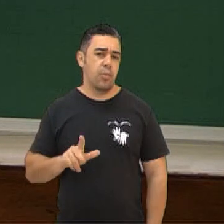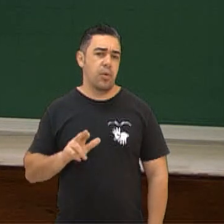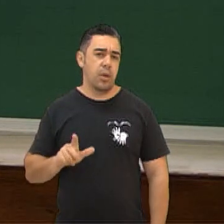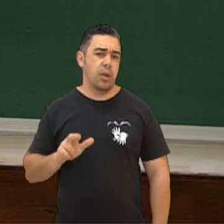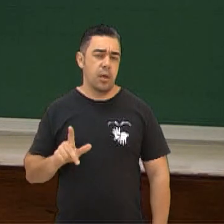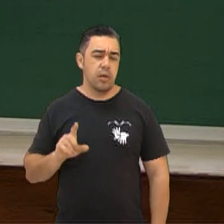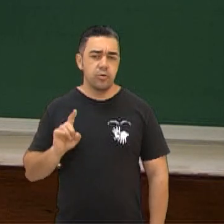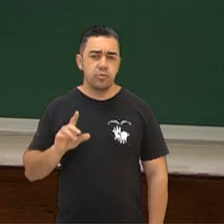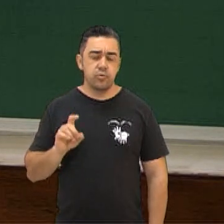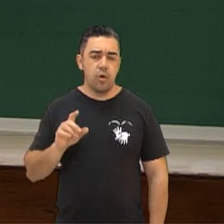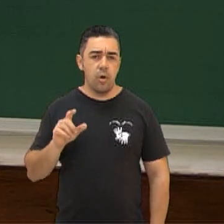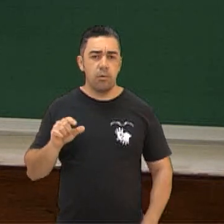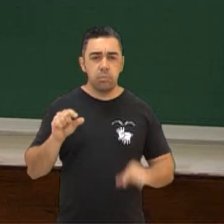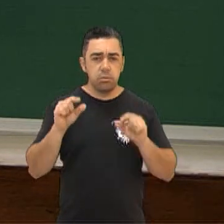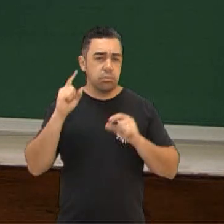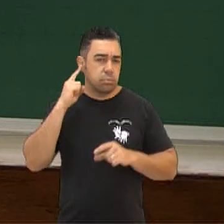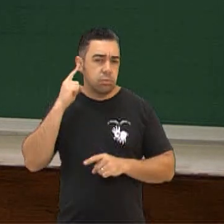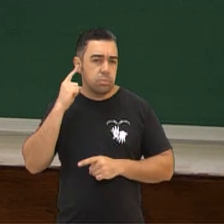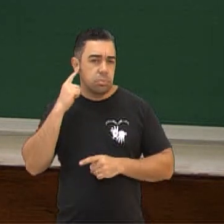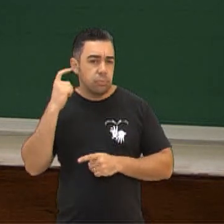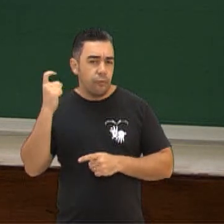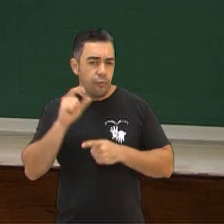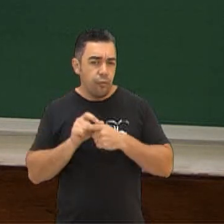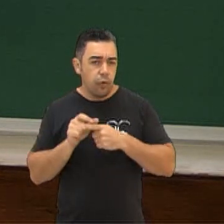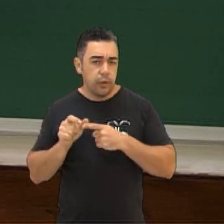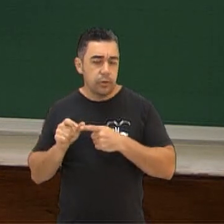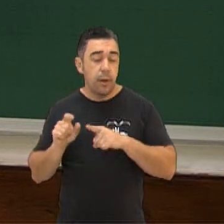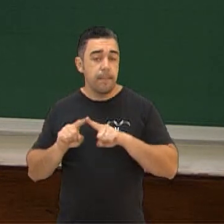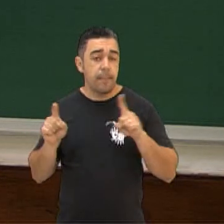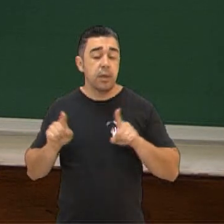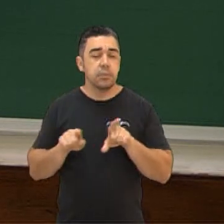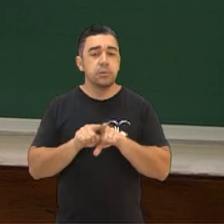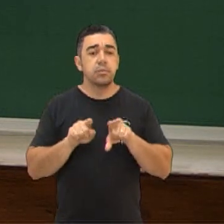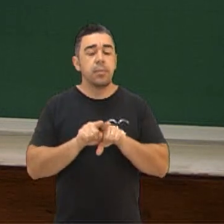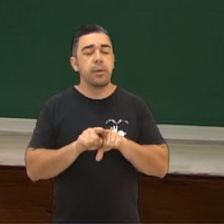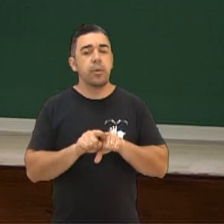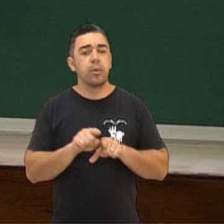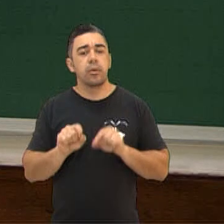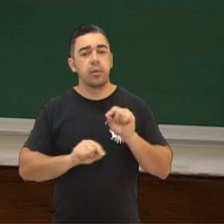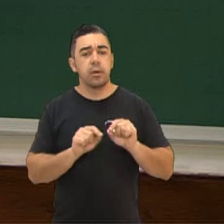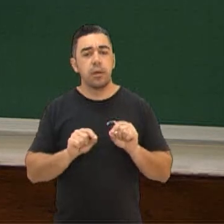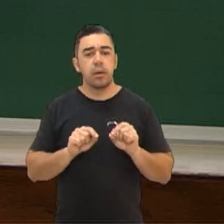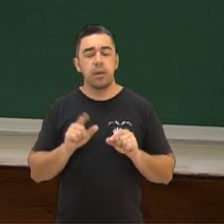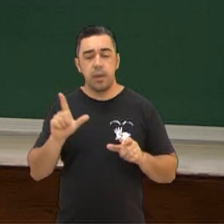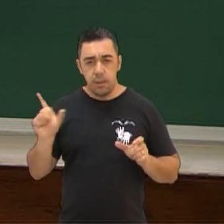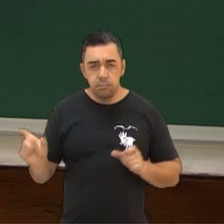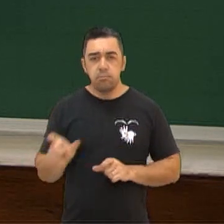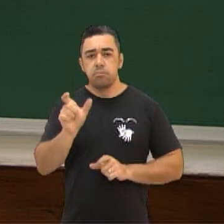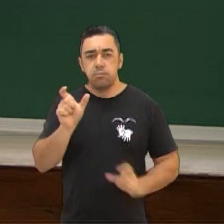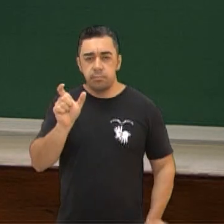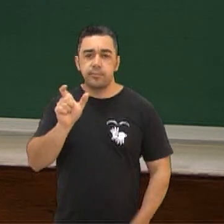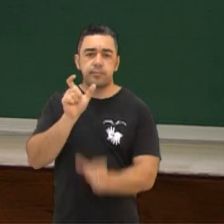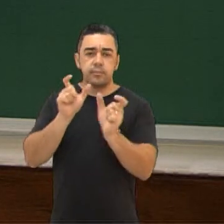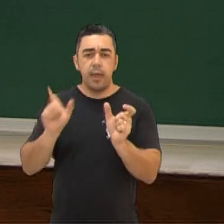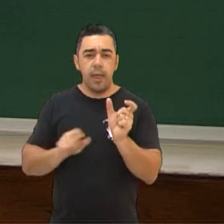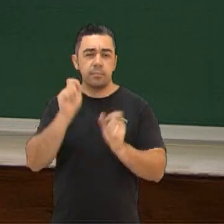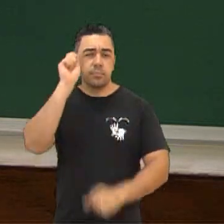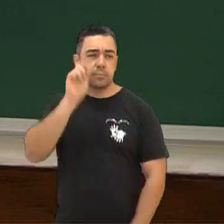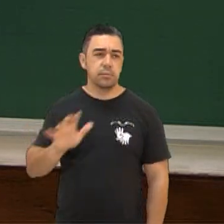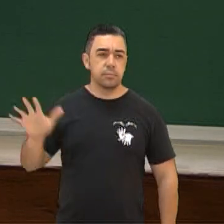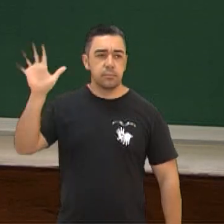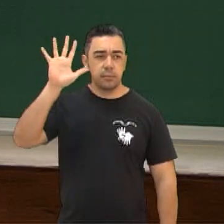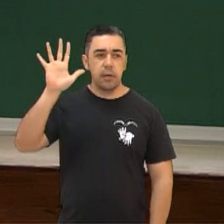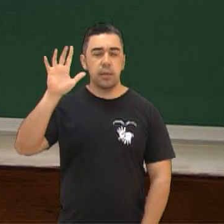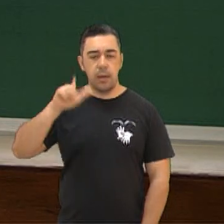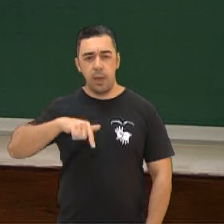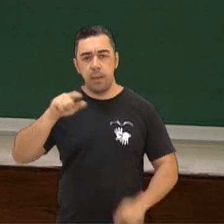elaboração fonética, acústica do discurso poético, mas também concorrem para a construção dessa imagem,